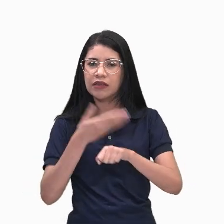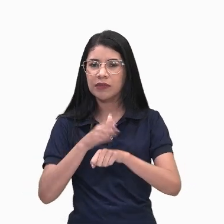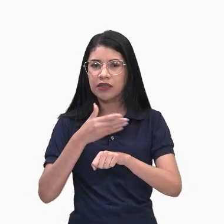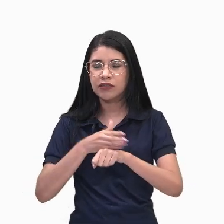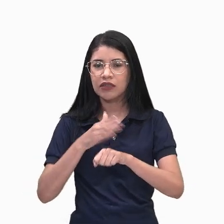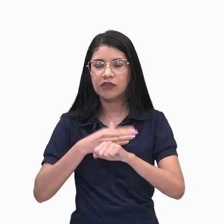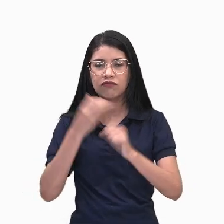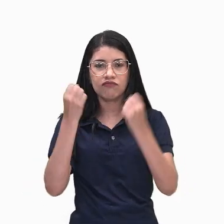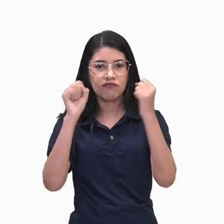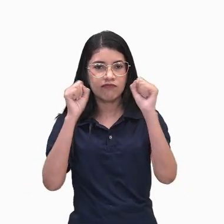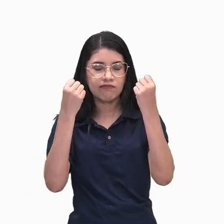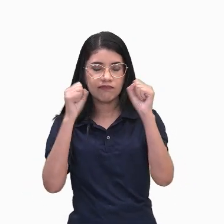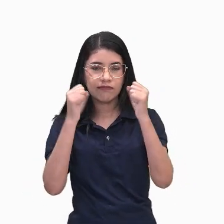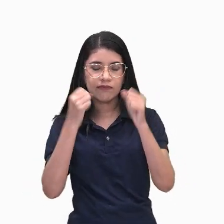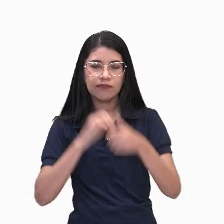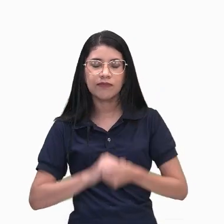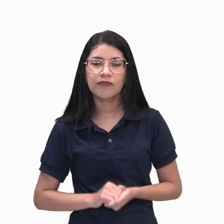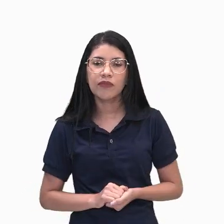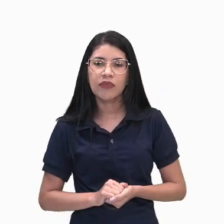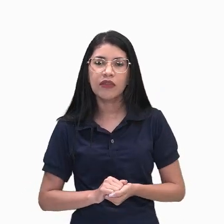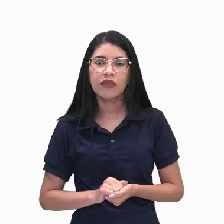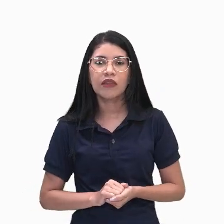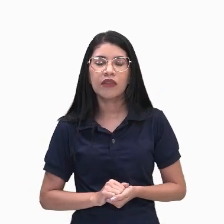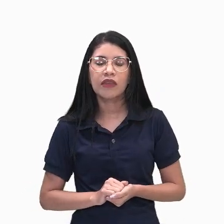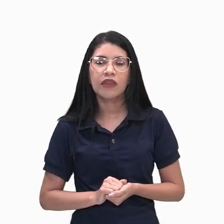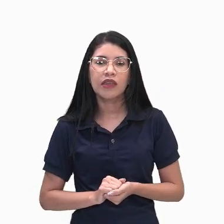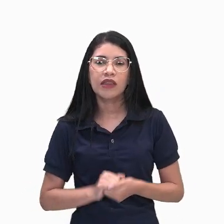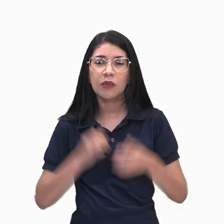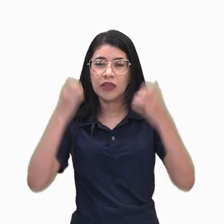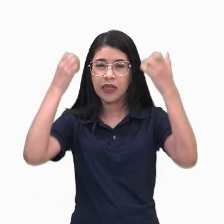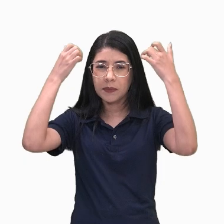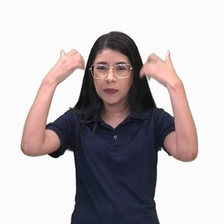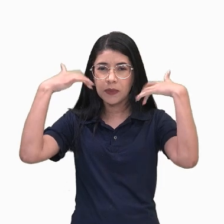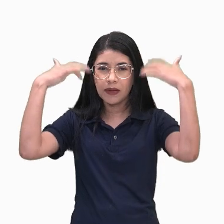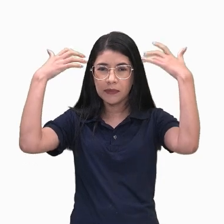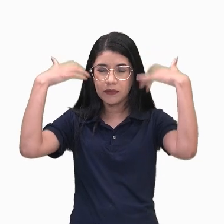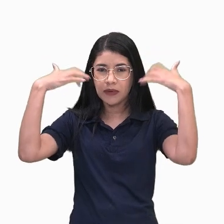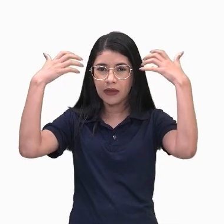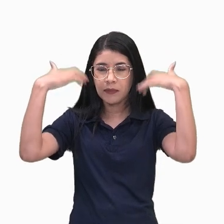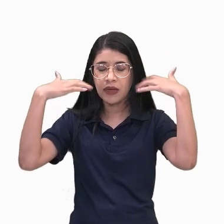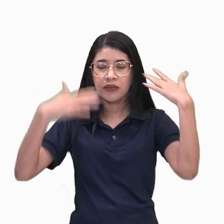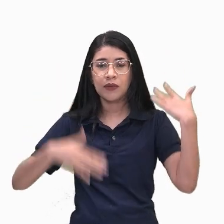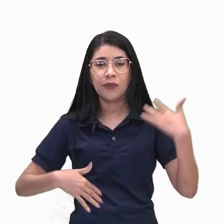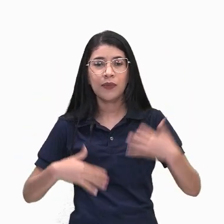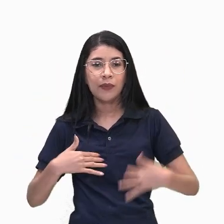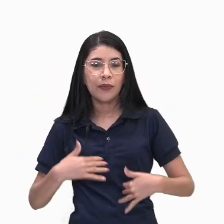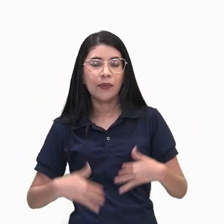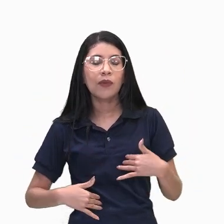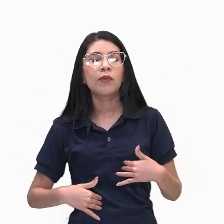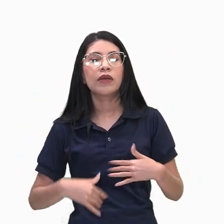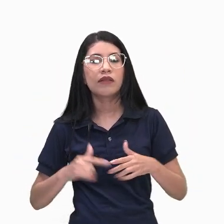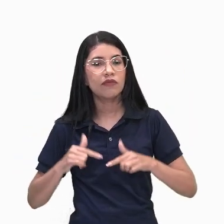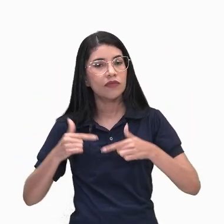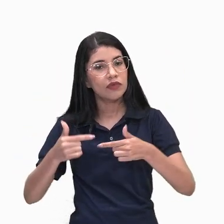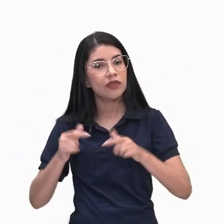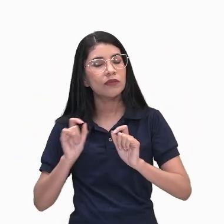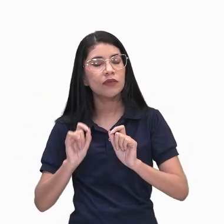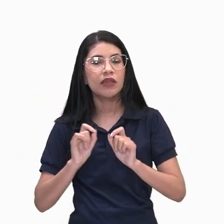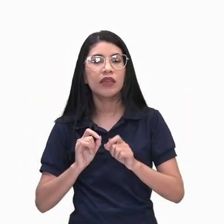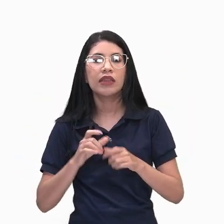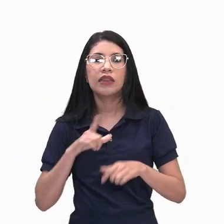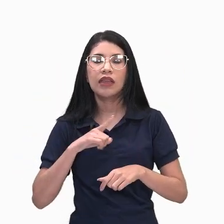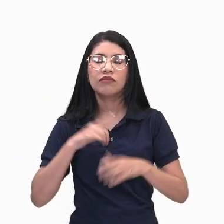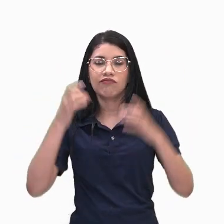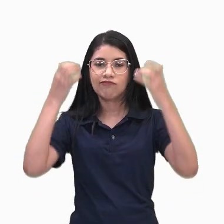corrida, né, de bicicleta, por exemplo, e ele está suando bastante. Então, o nosso corpo, como nós sabemos, ele tem essa função ali da